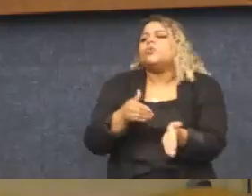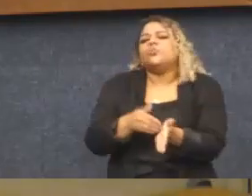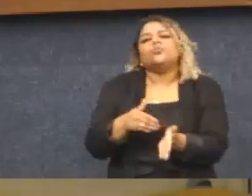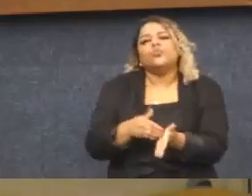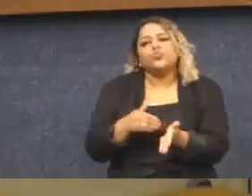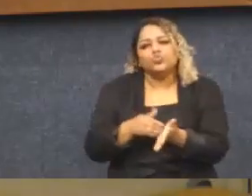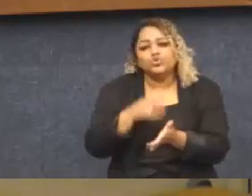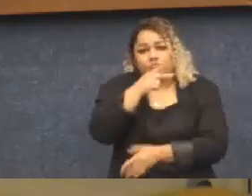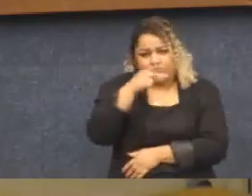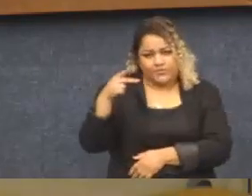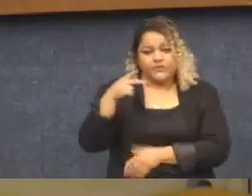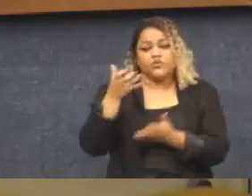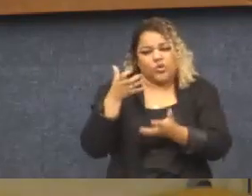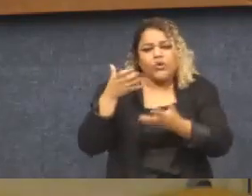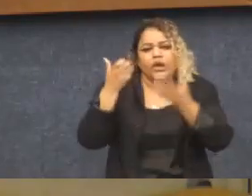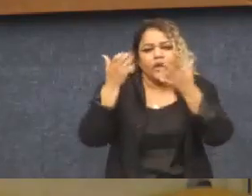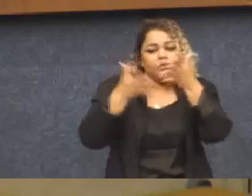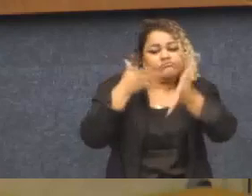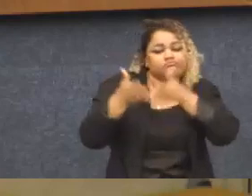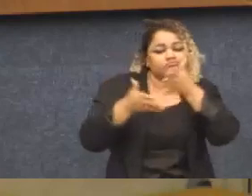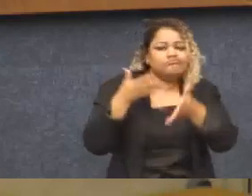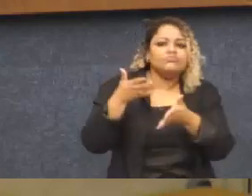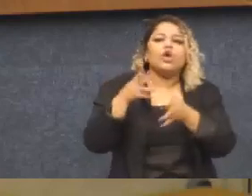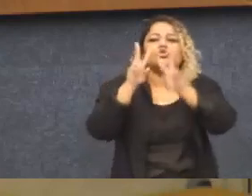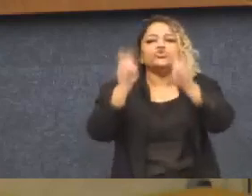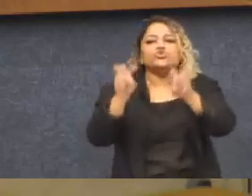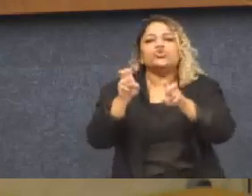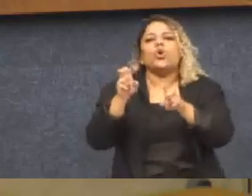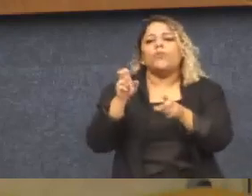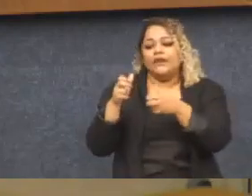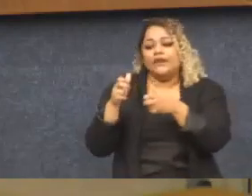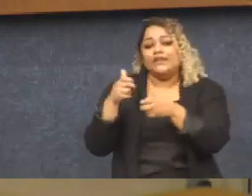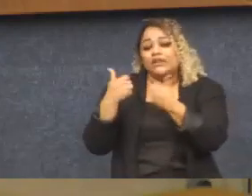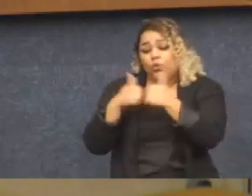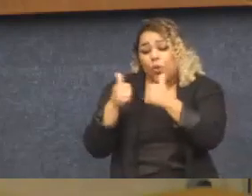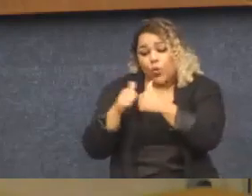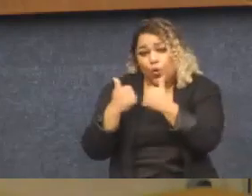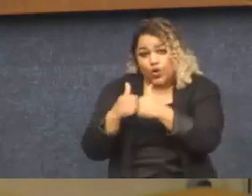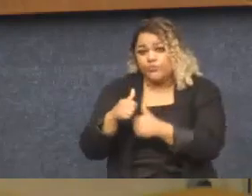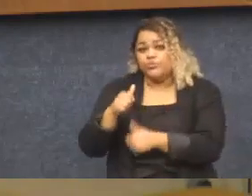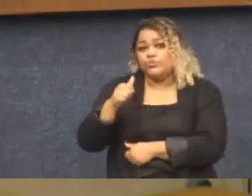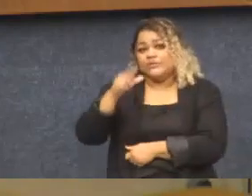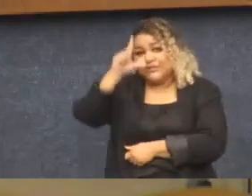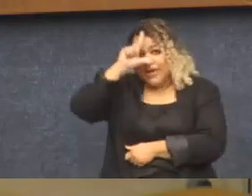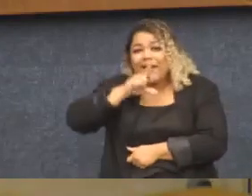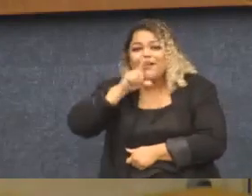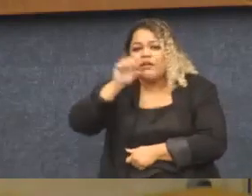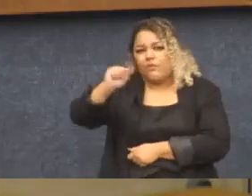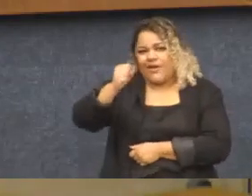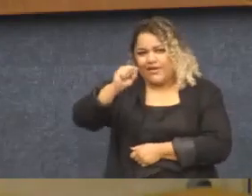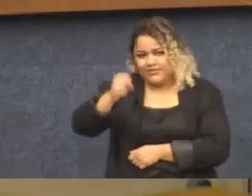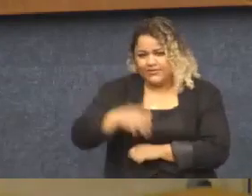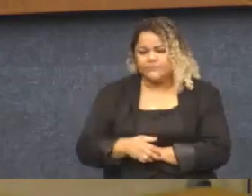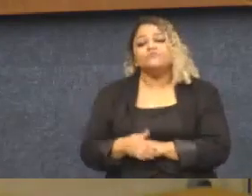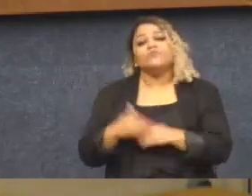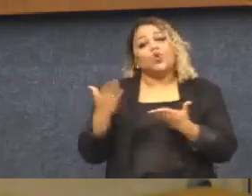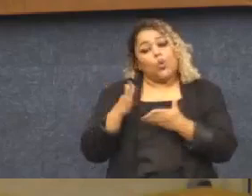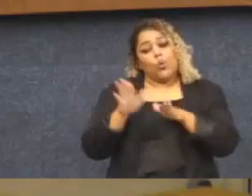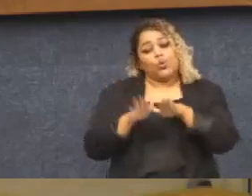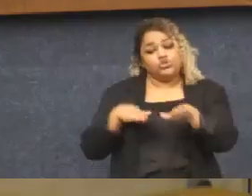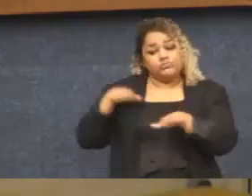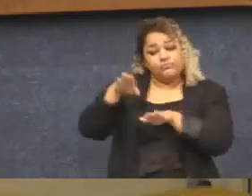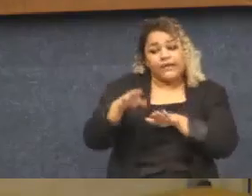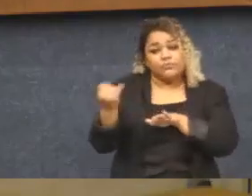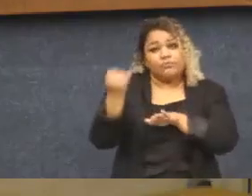presidente, eu quero falar também sobre o transporte suplementar. Nós demos um grande passo hoje, votamos em primeiro turno o projeto que vai regularizar